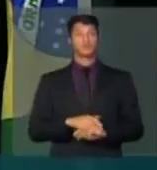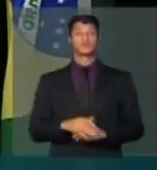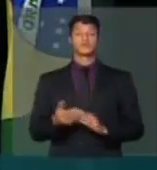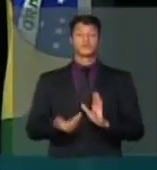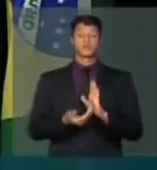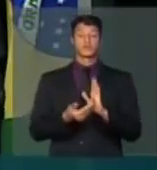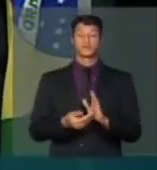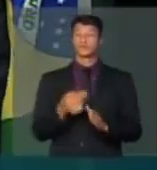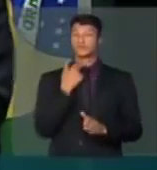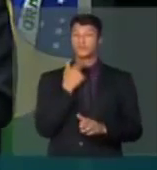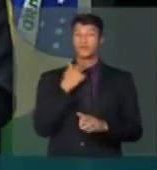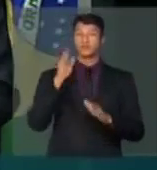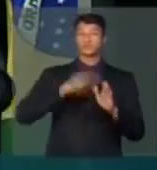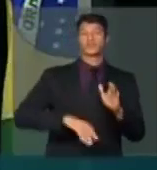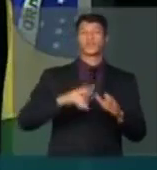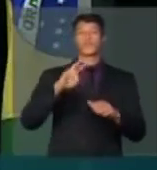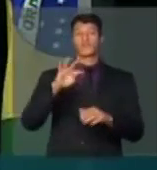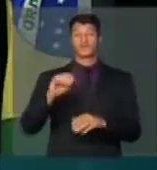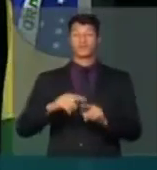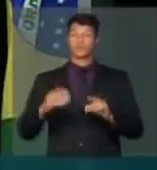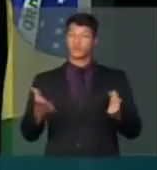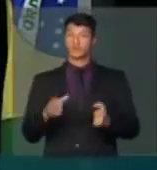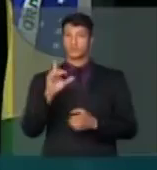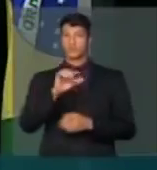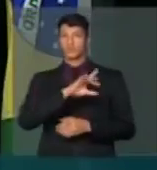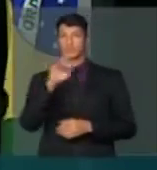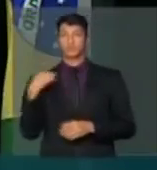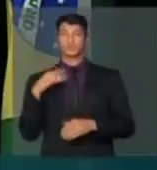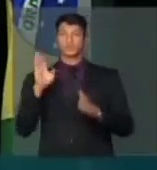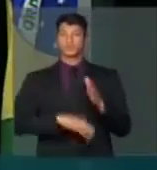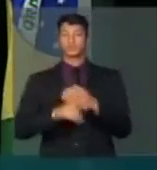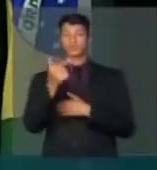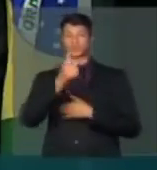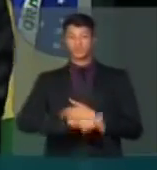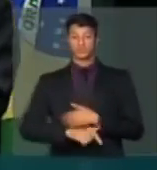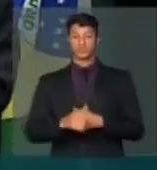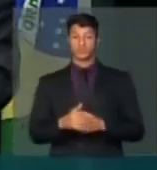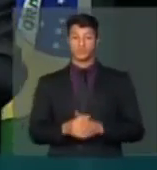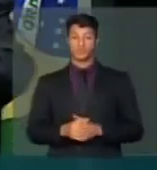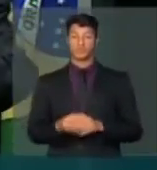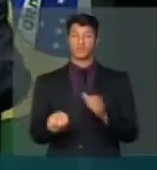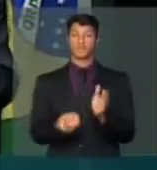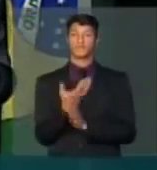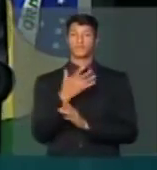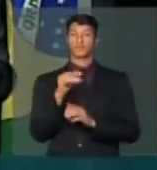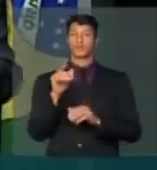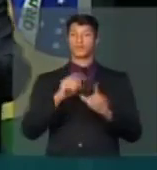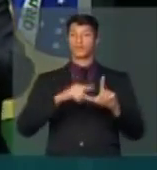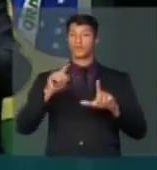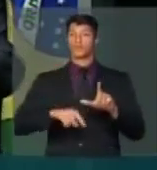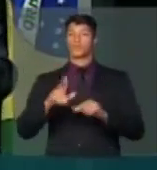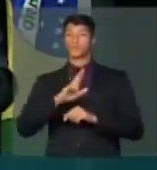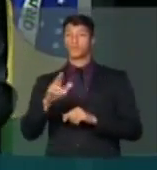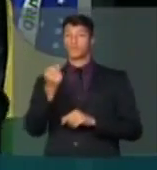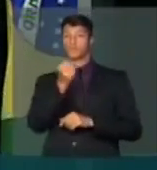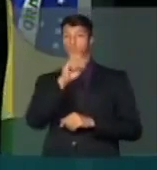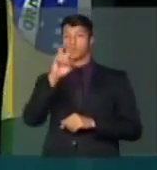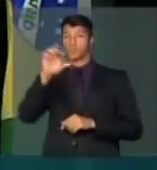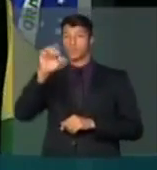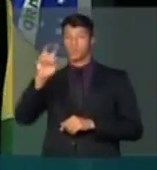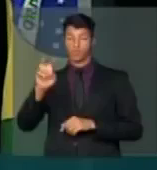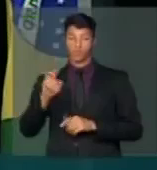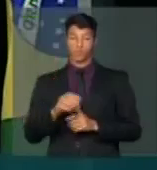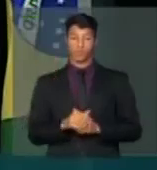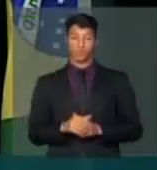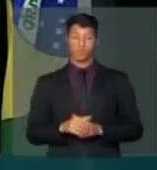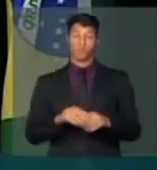essa casa não pôde derrubar o veto. Agora, há poucos dias, derrubamos de novo o fator previdenciário, criando uma alternativa chamada